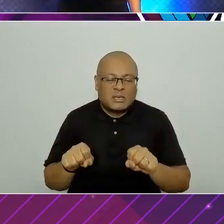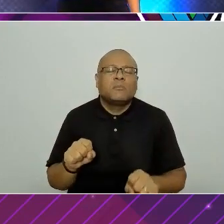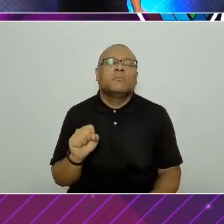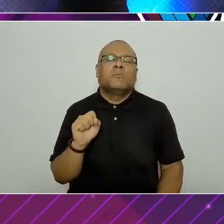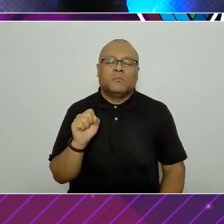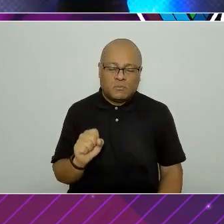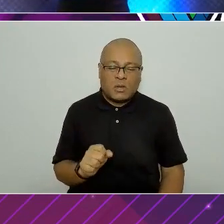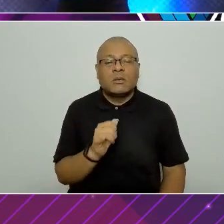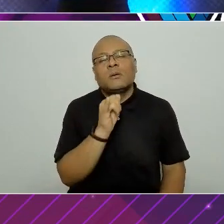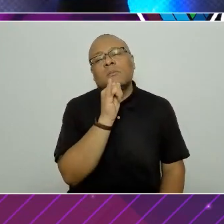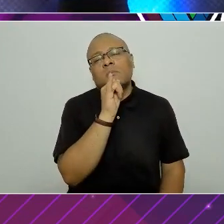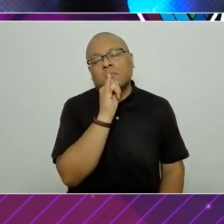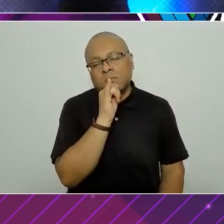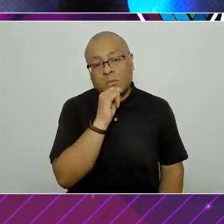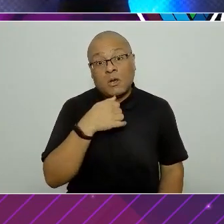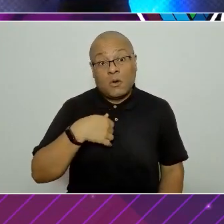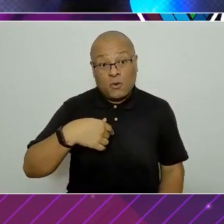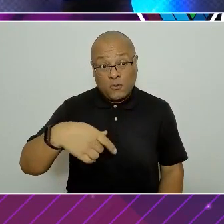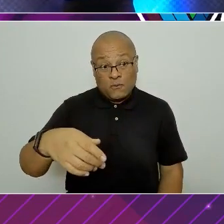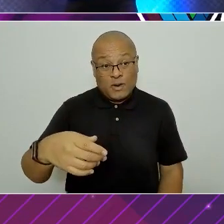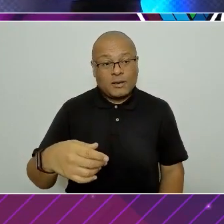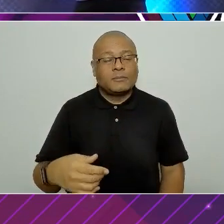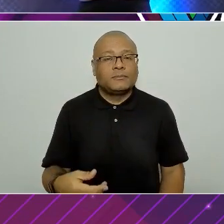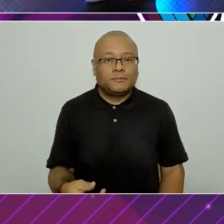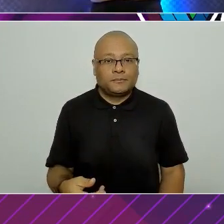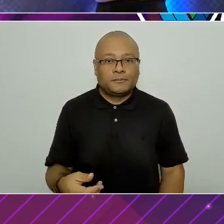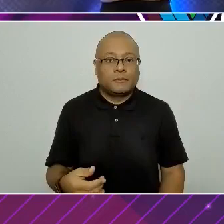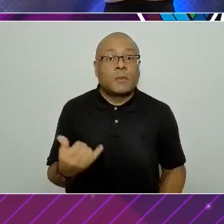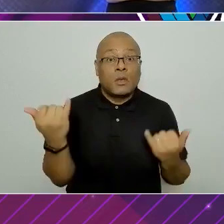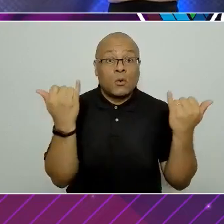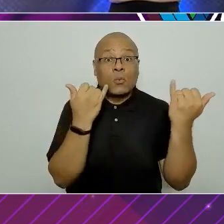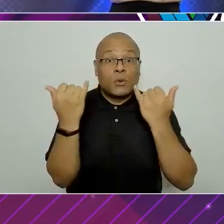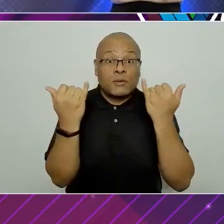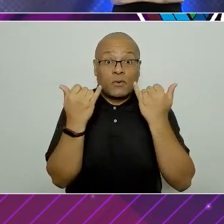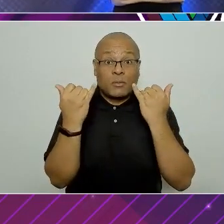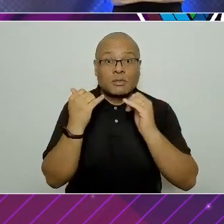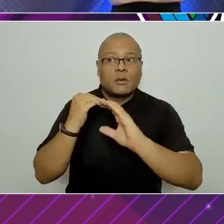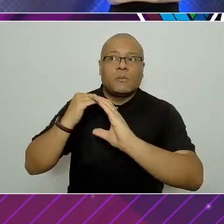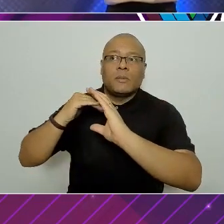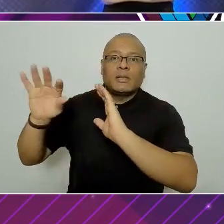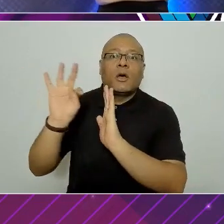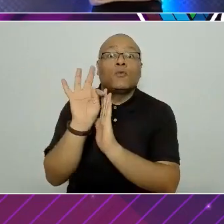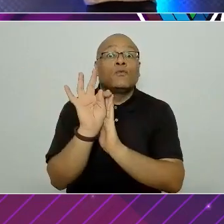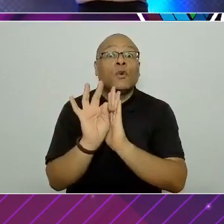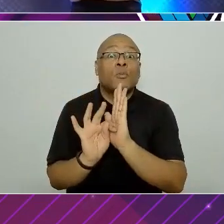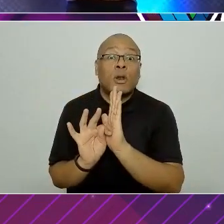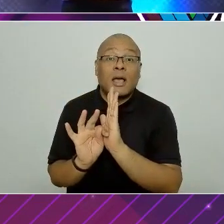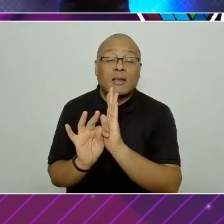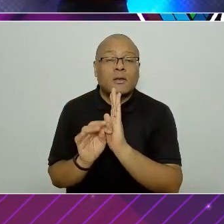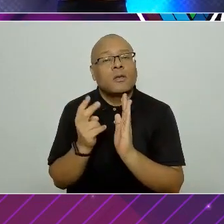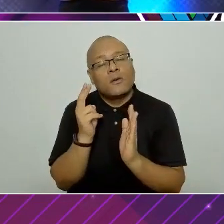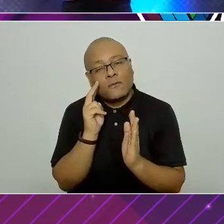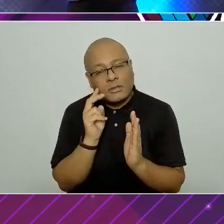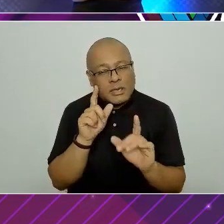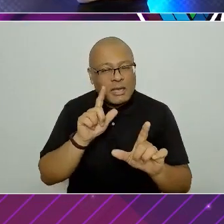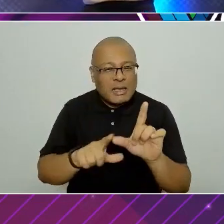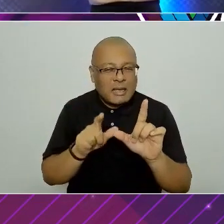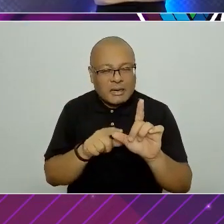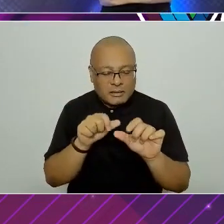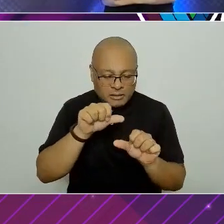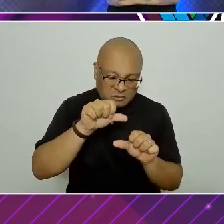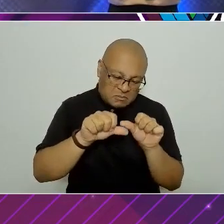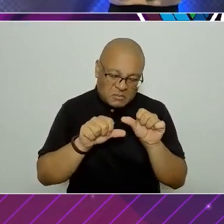por exemplo, quando você vai fazer a checagem de uma informação antes de submeter um formulário, né? Você vê as letras viradas, né, um